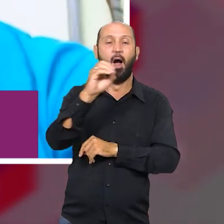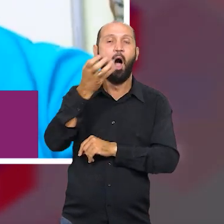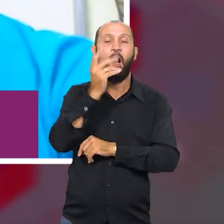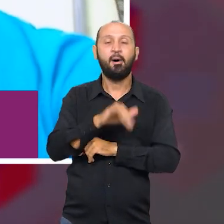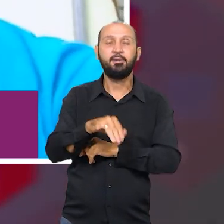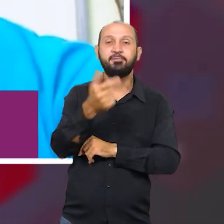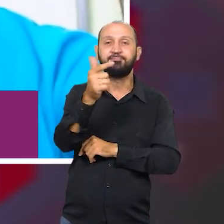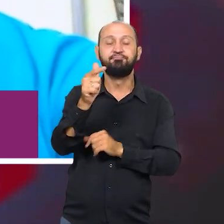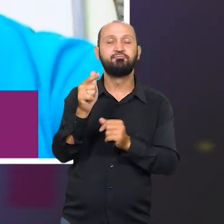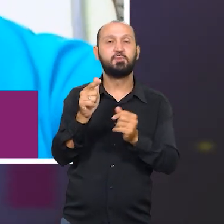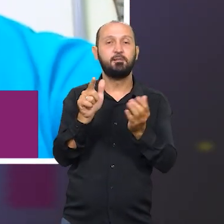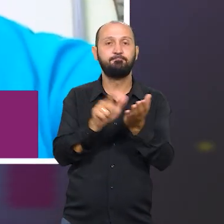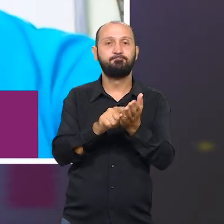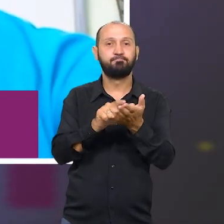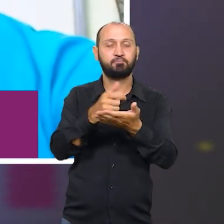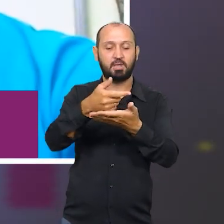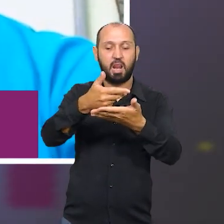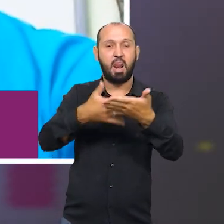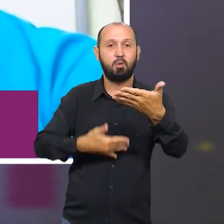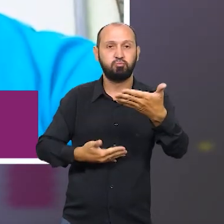Infelizmente, a gente não consegue atender todo mundo.